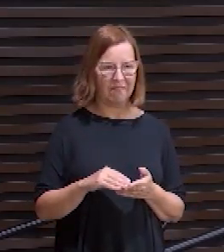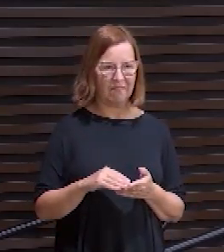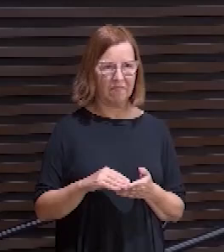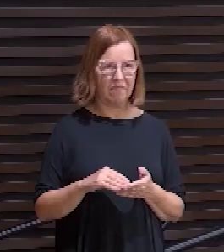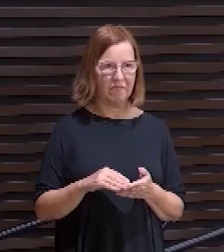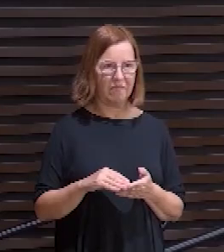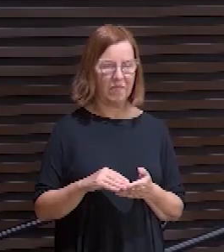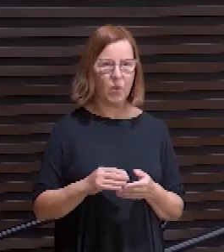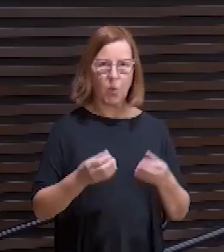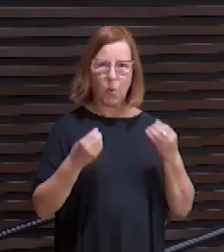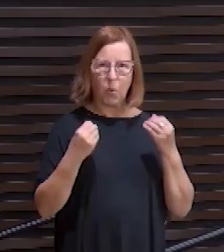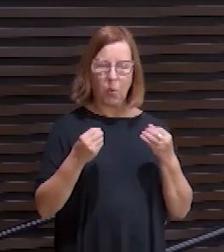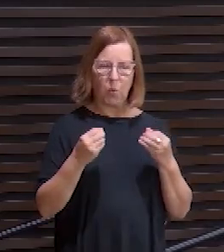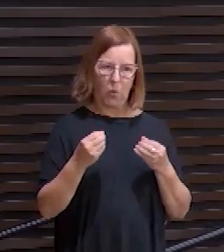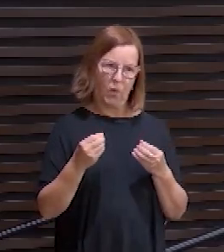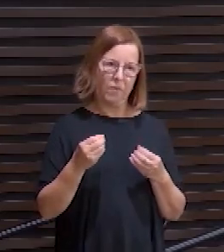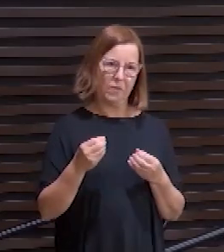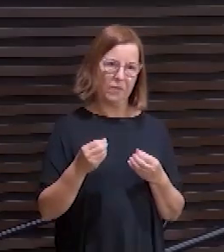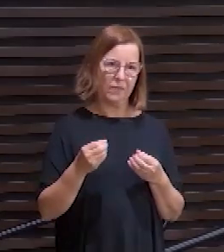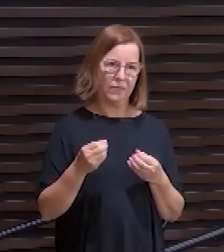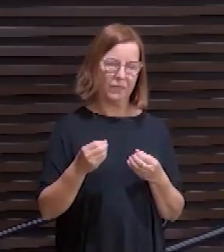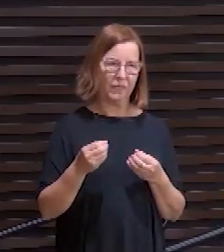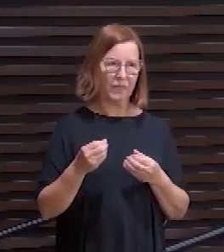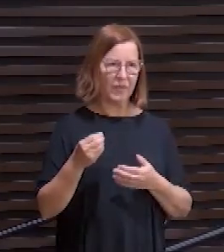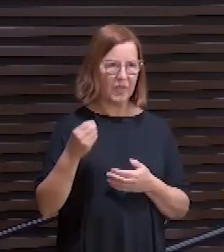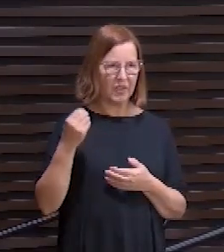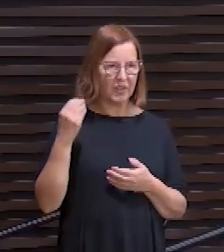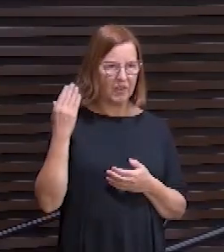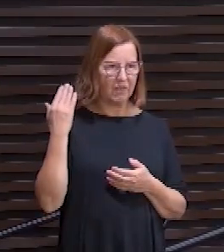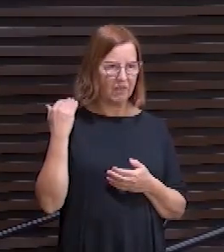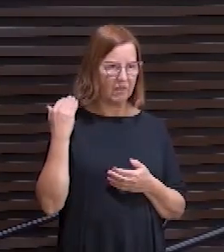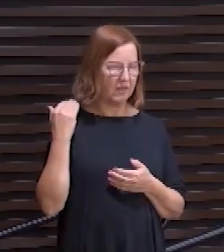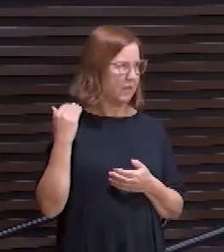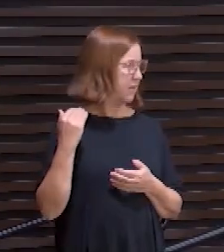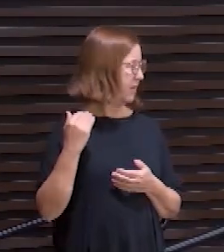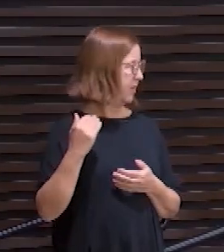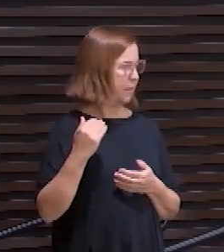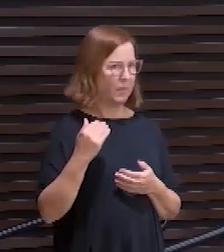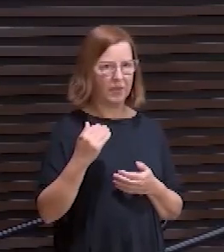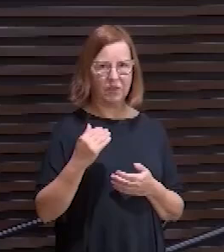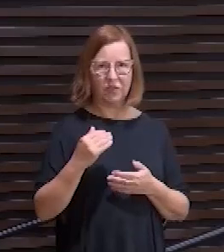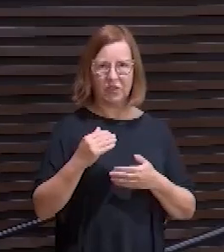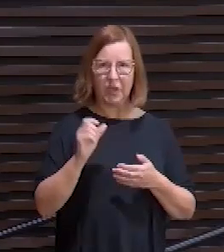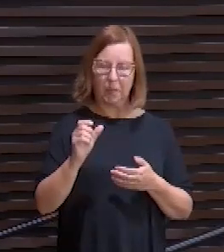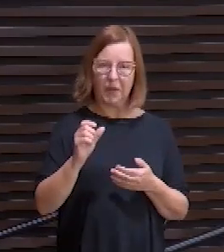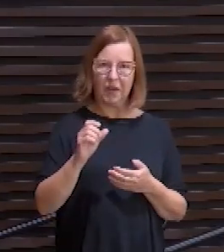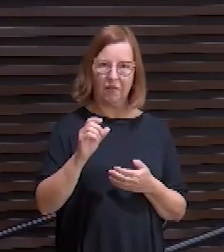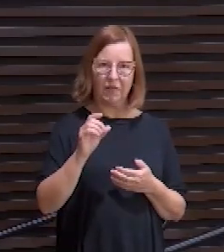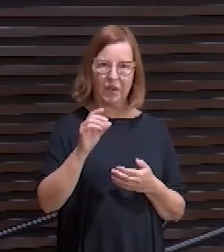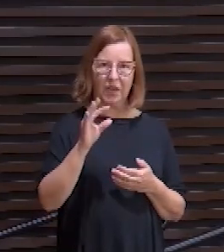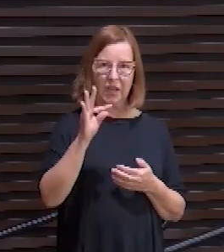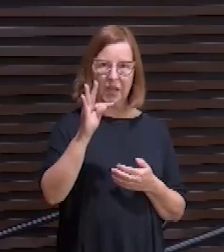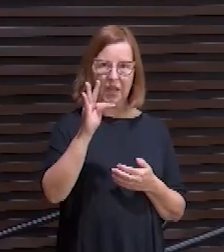Quem diria que nós antigamente falávamos todos, agora tem que falar todes?